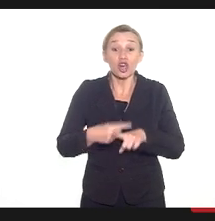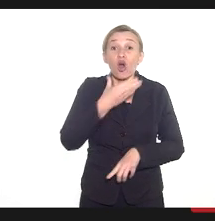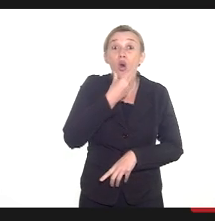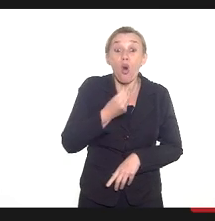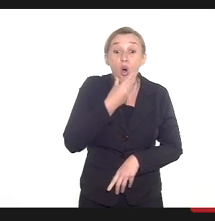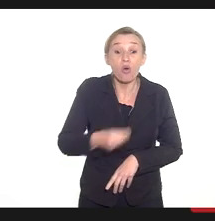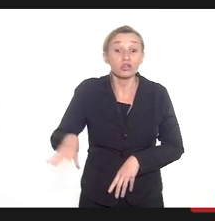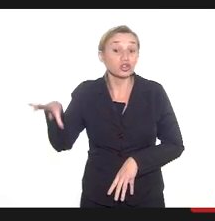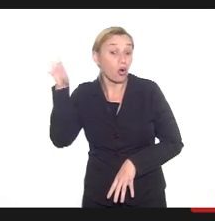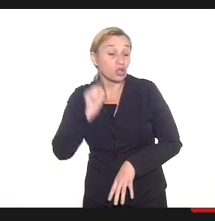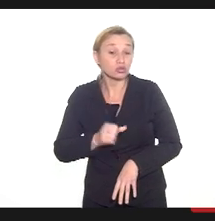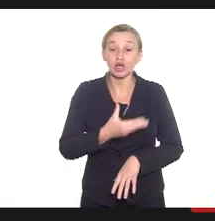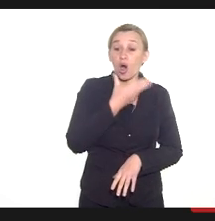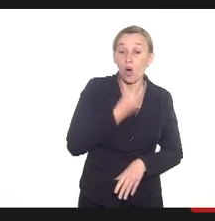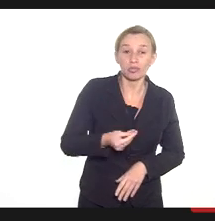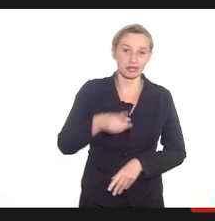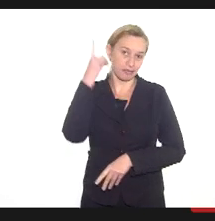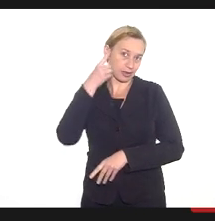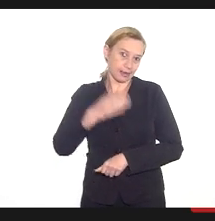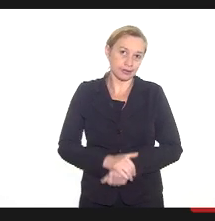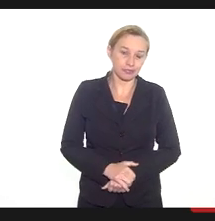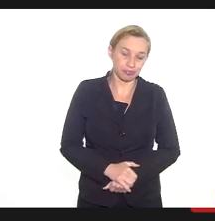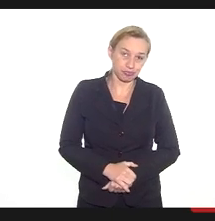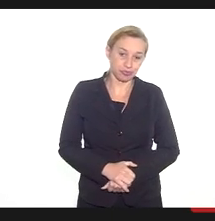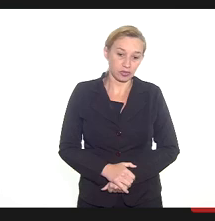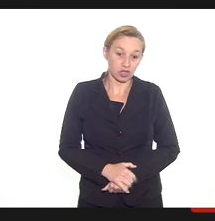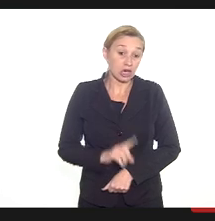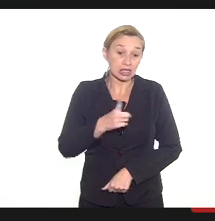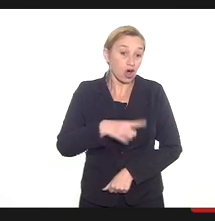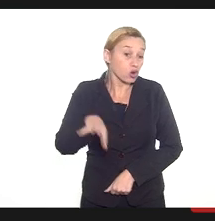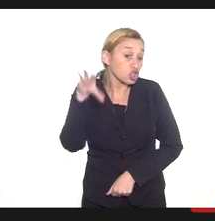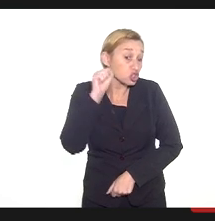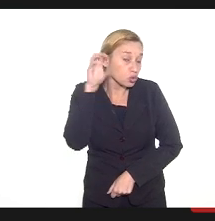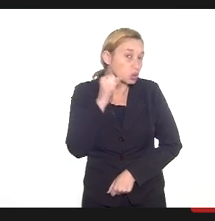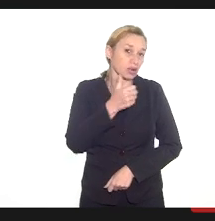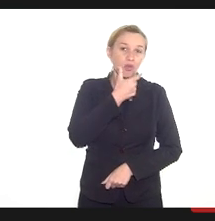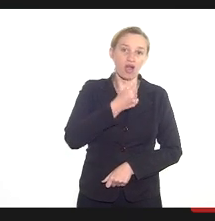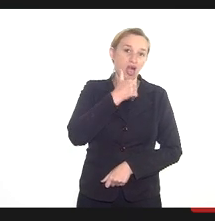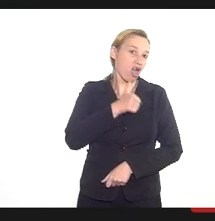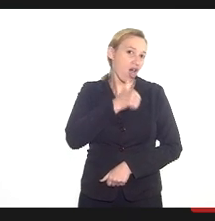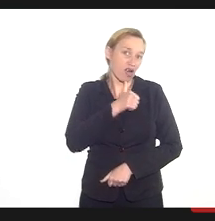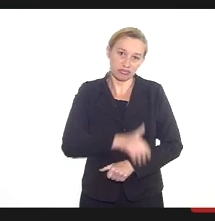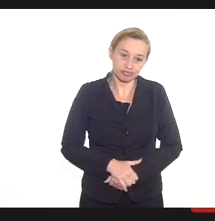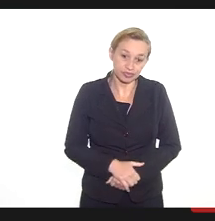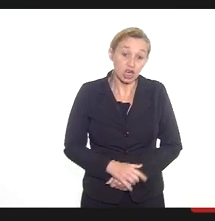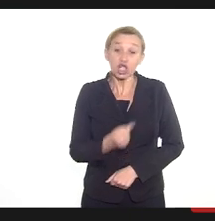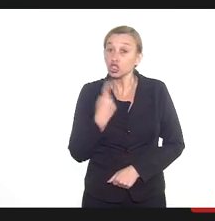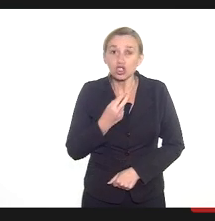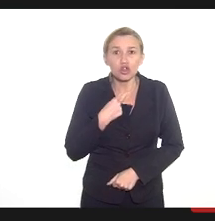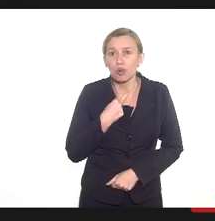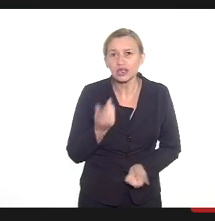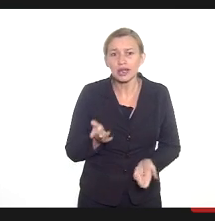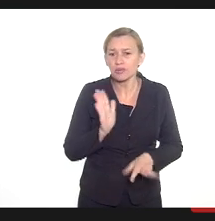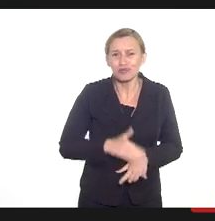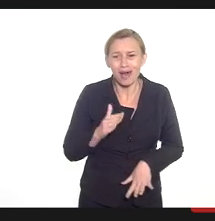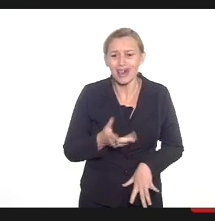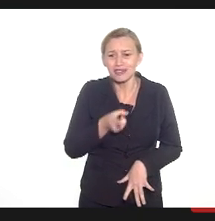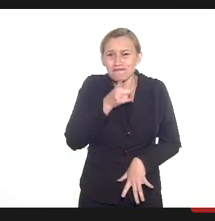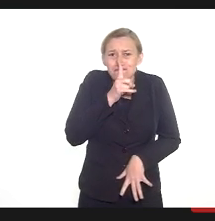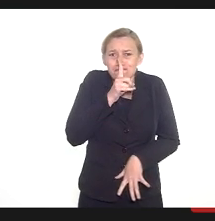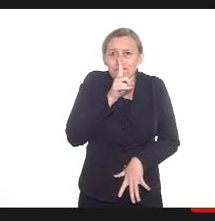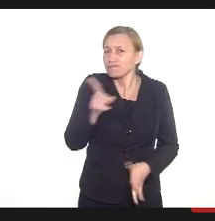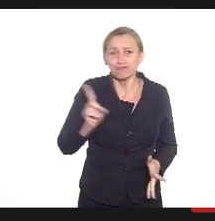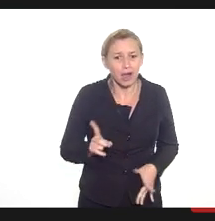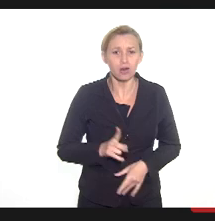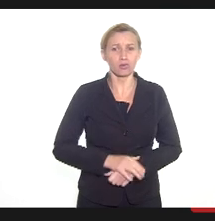só escuta homem, deputado. Eles não nos escutam. E nós não podemos mais falar